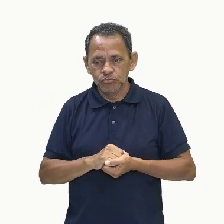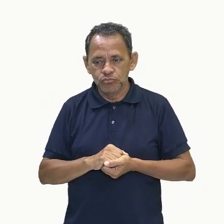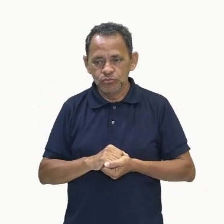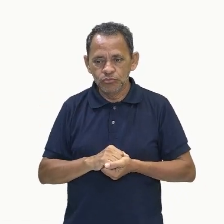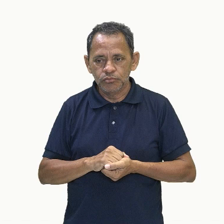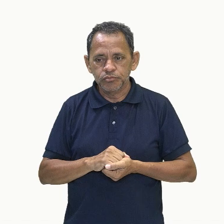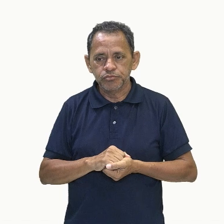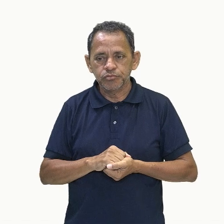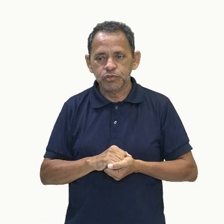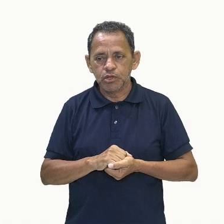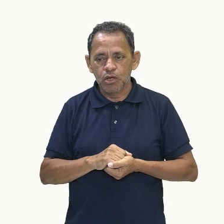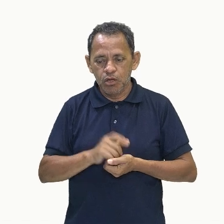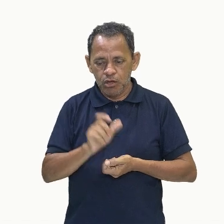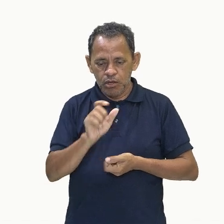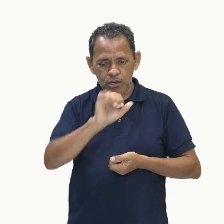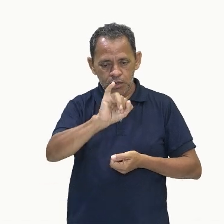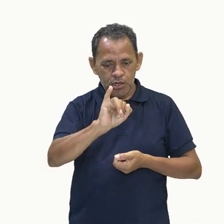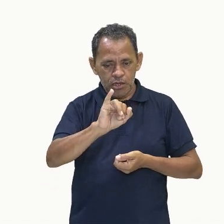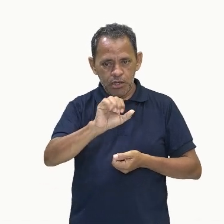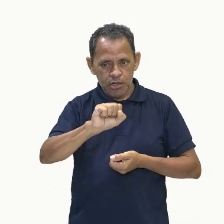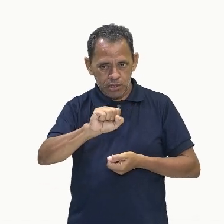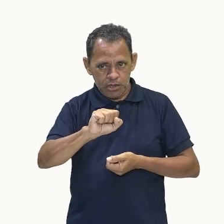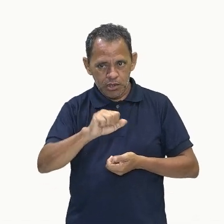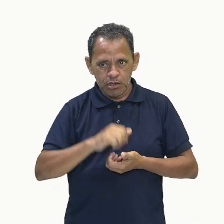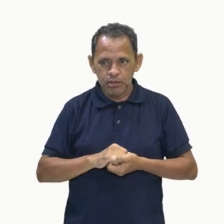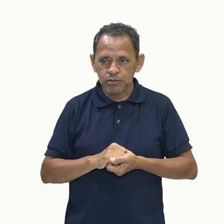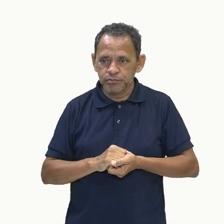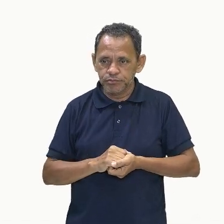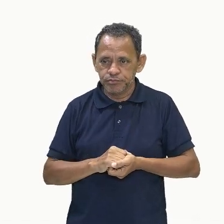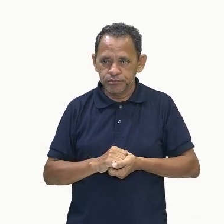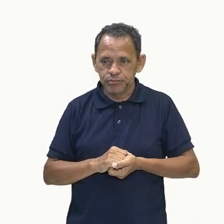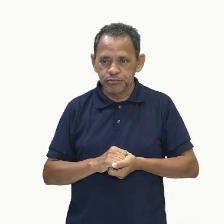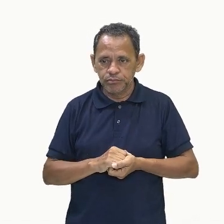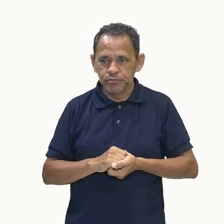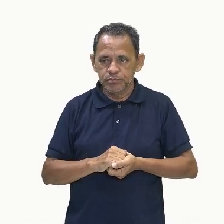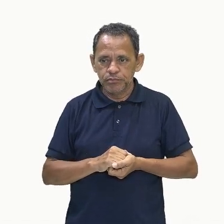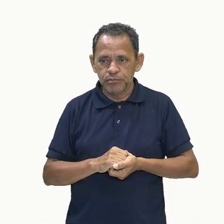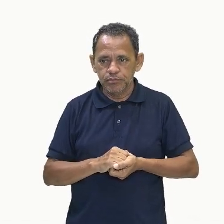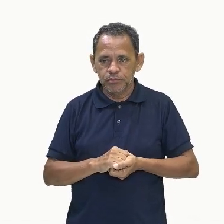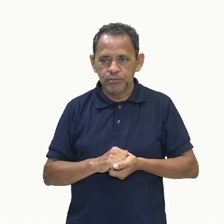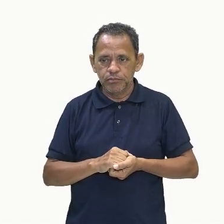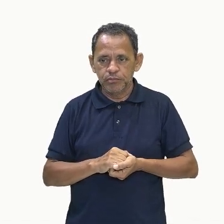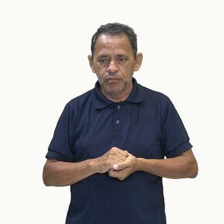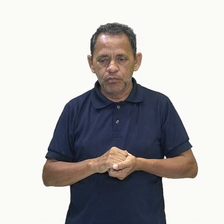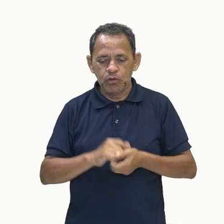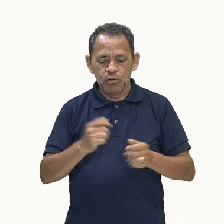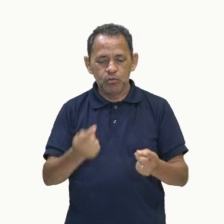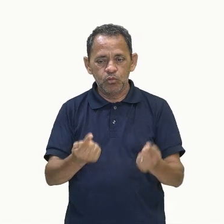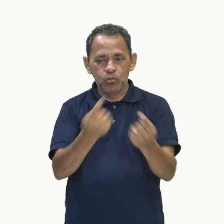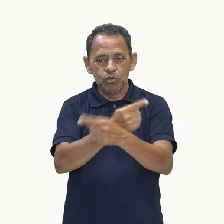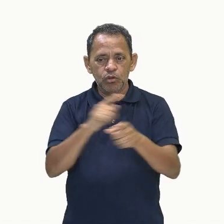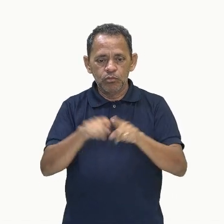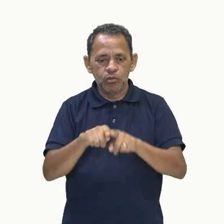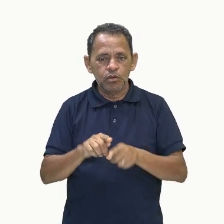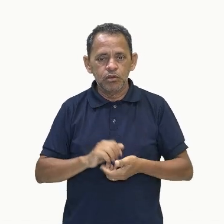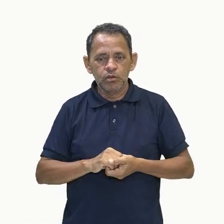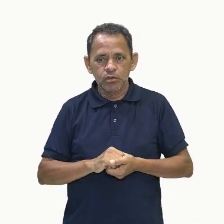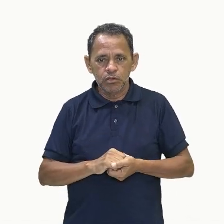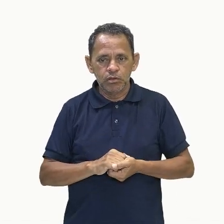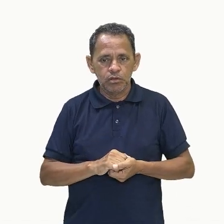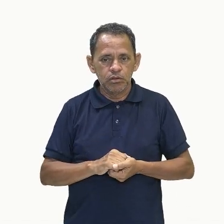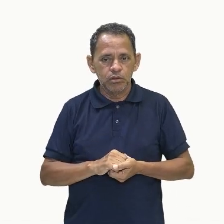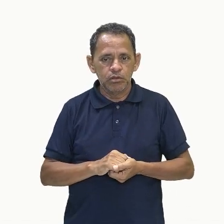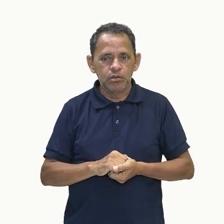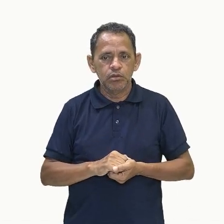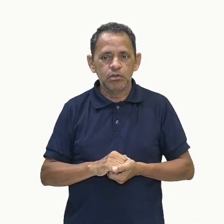vai para o início da frase, ele vai trocar de lugar com o sujeito. E a pergunta fica, ele está